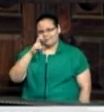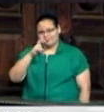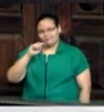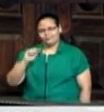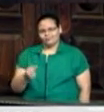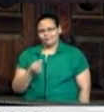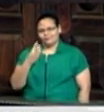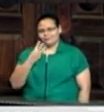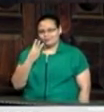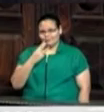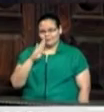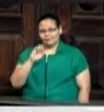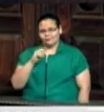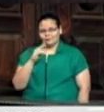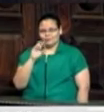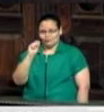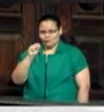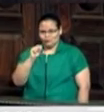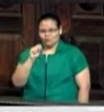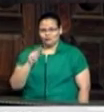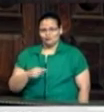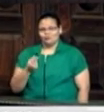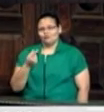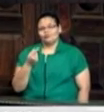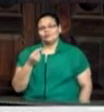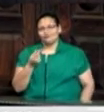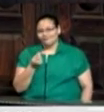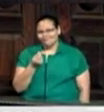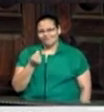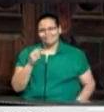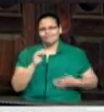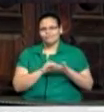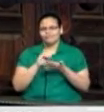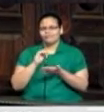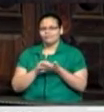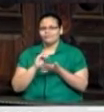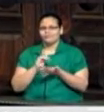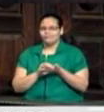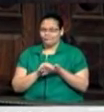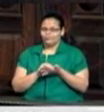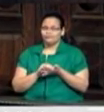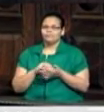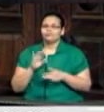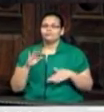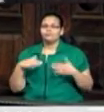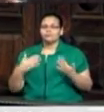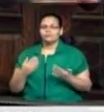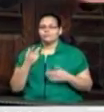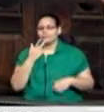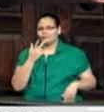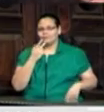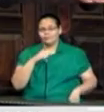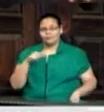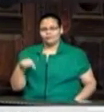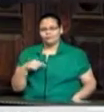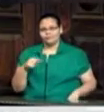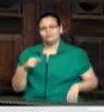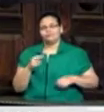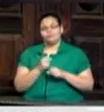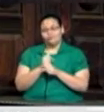15,3 bilhões de reais. Então, estou aqui dizendo que vamos